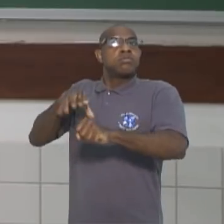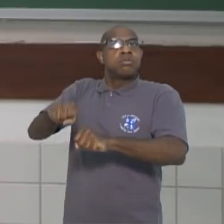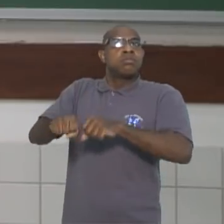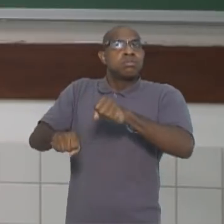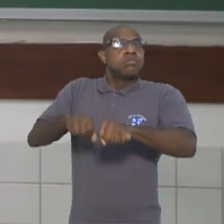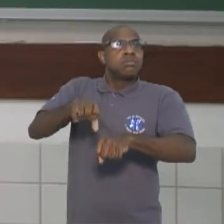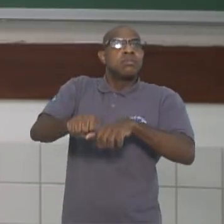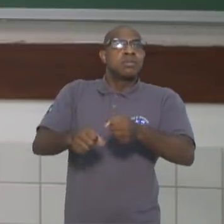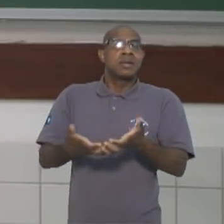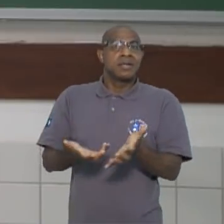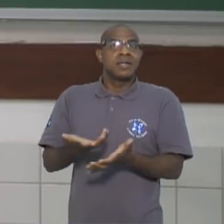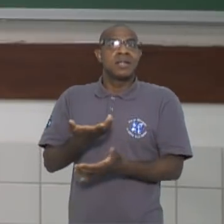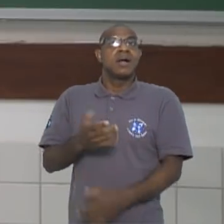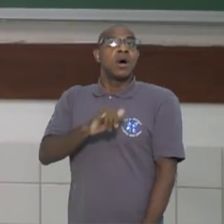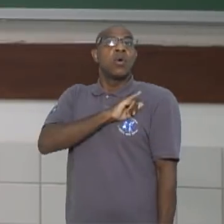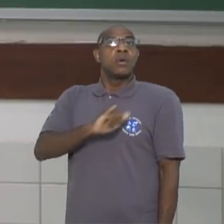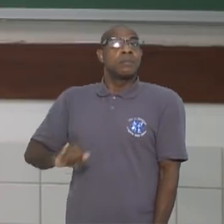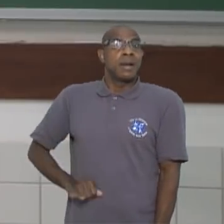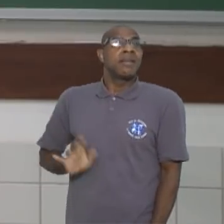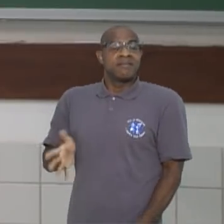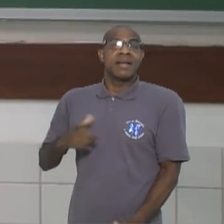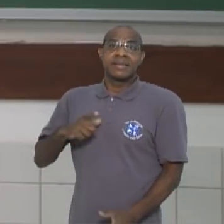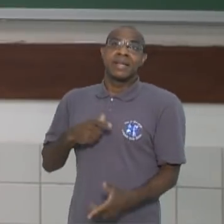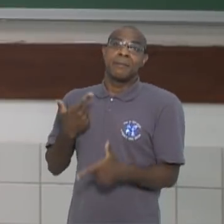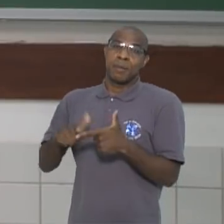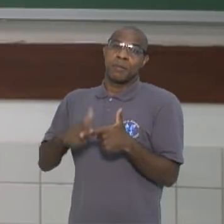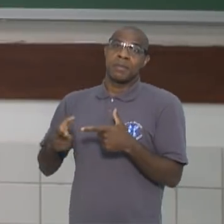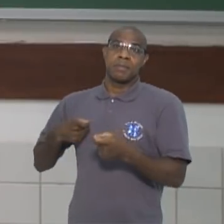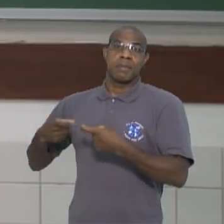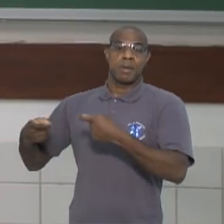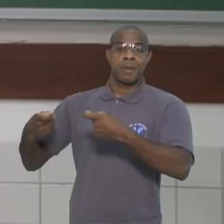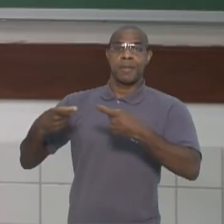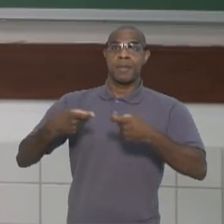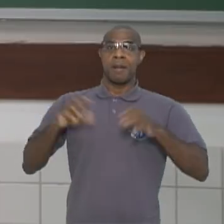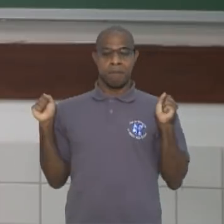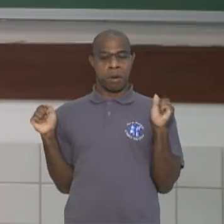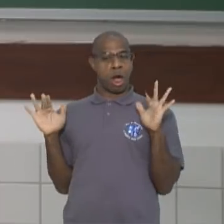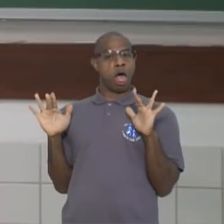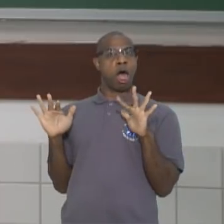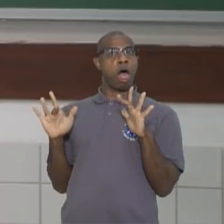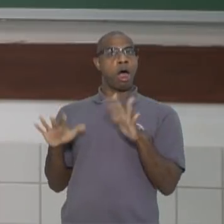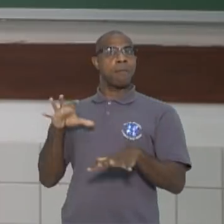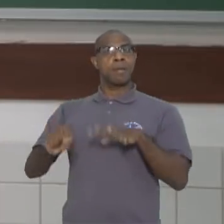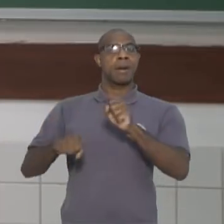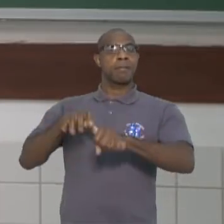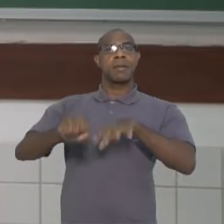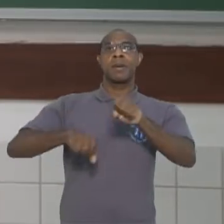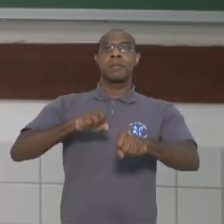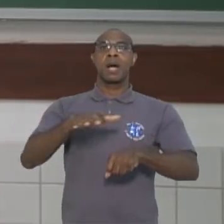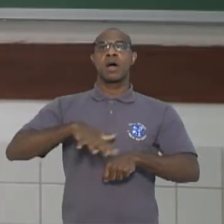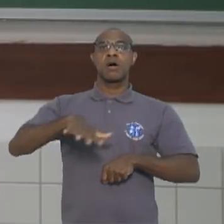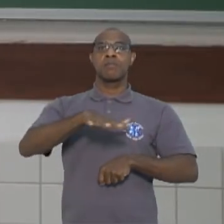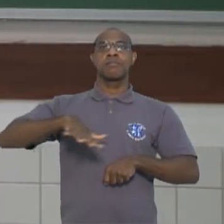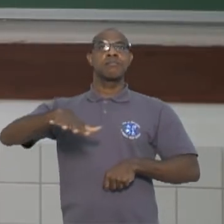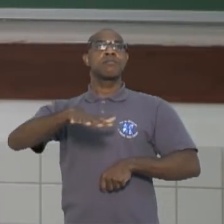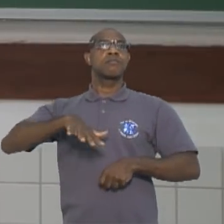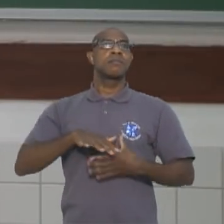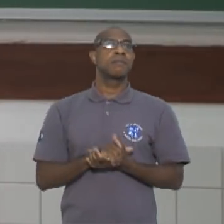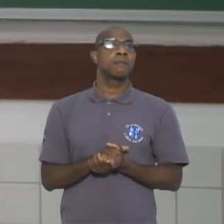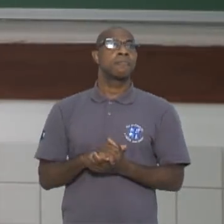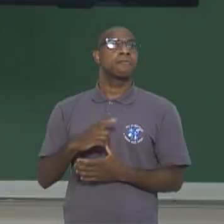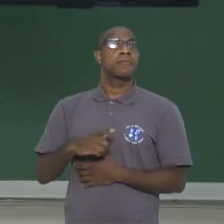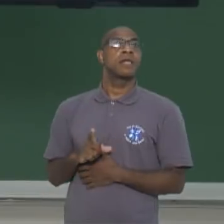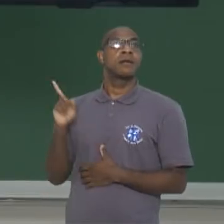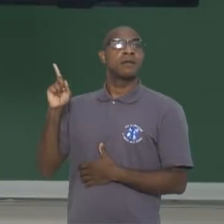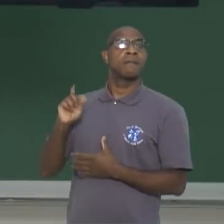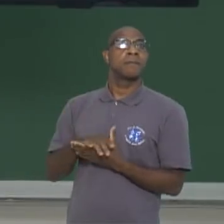Então o Império vai viver com essas crises de avanço desses povos bárbaros. Aqui a gente tem